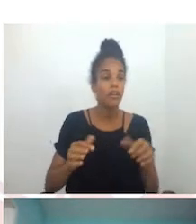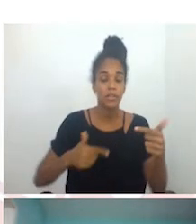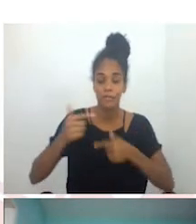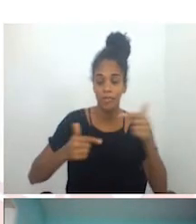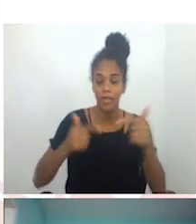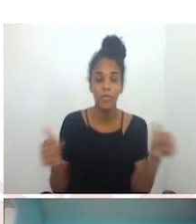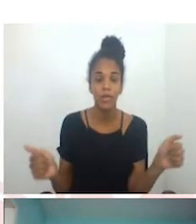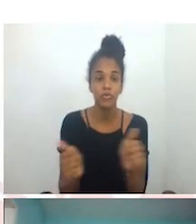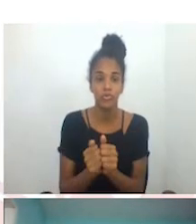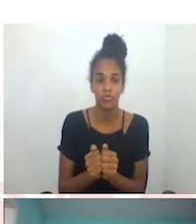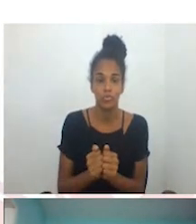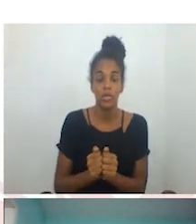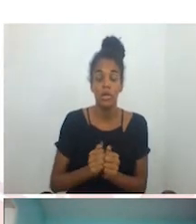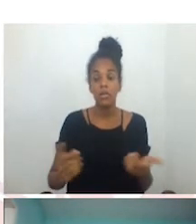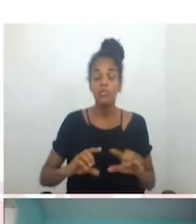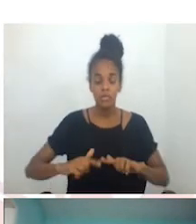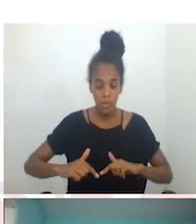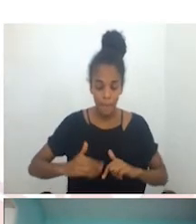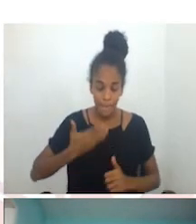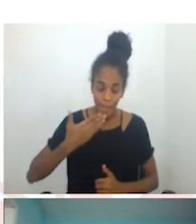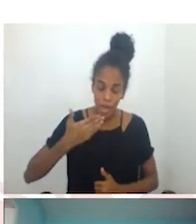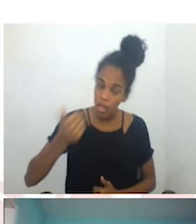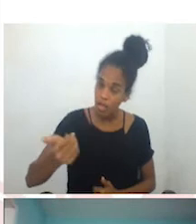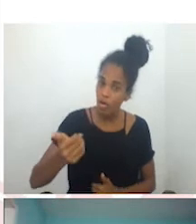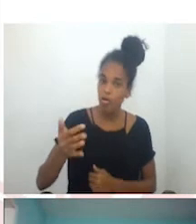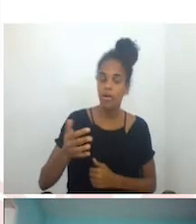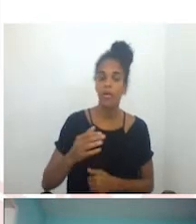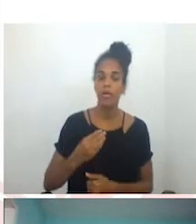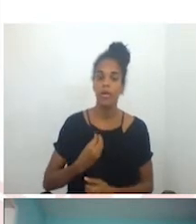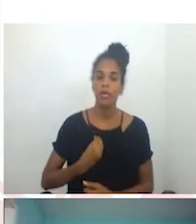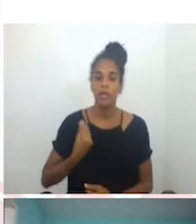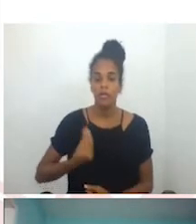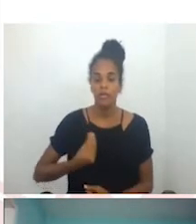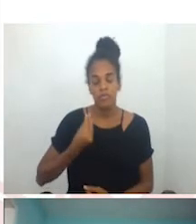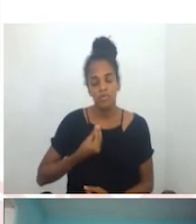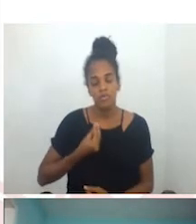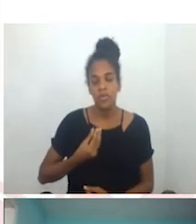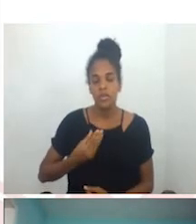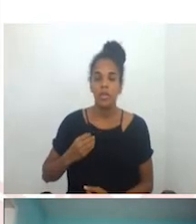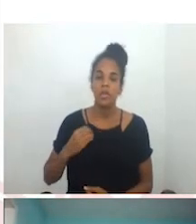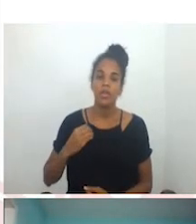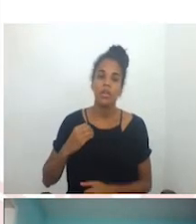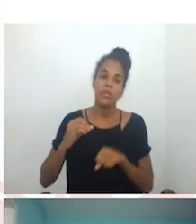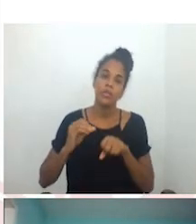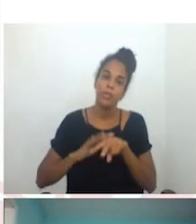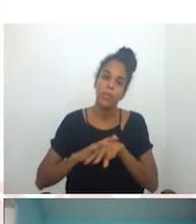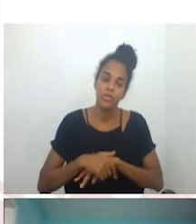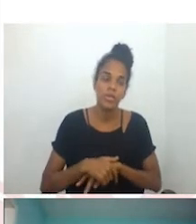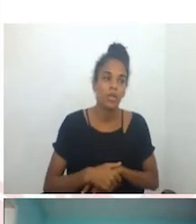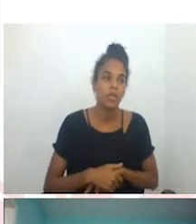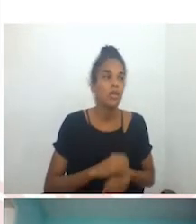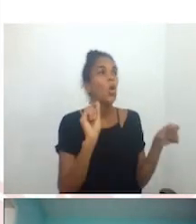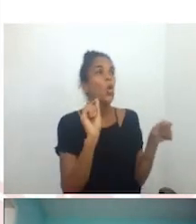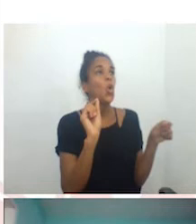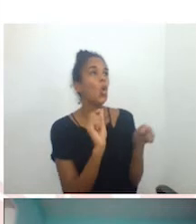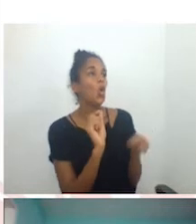passar. Então, essa história de vamos usar, não vamos usar, hidroxicloroquina, o que é que presta, o